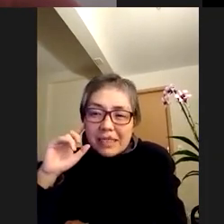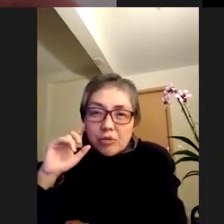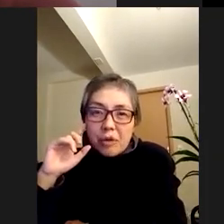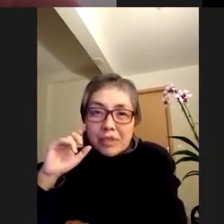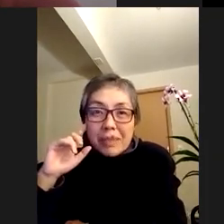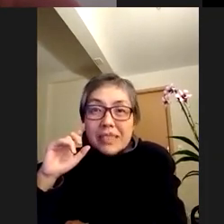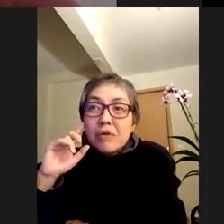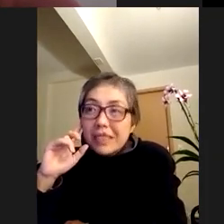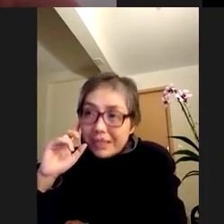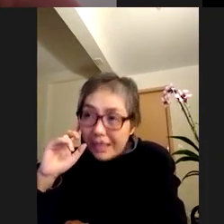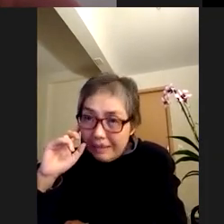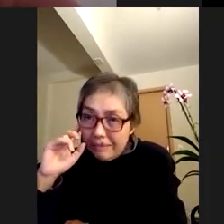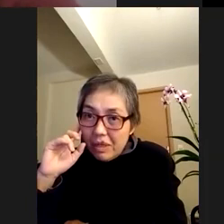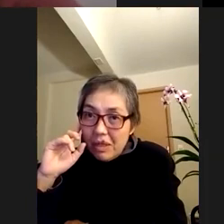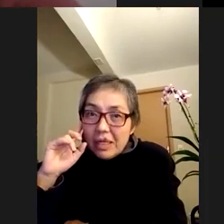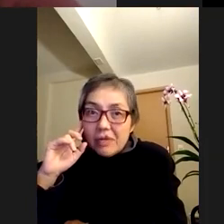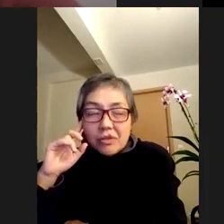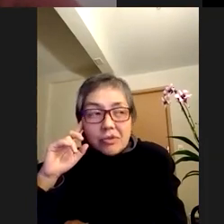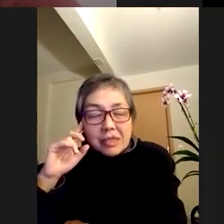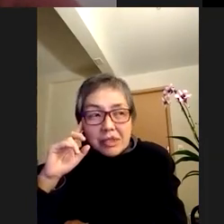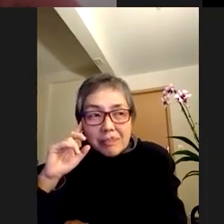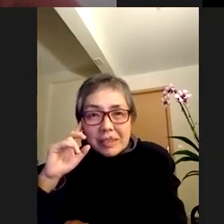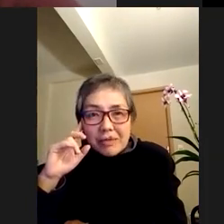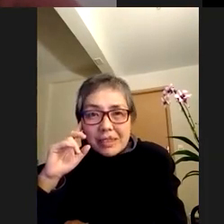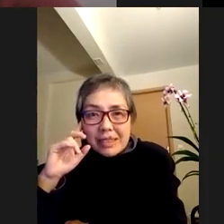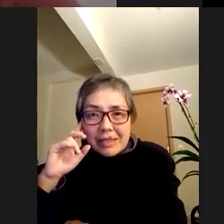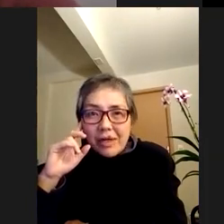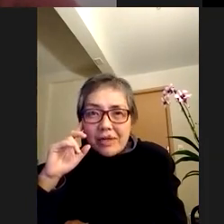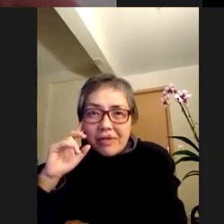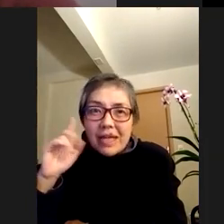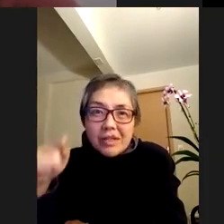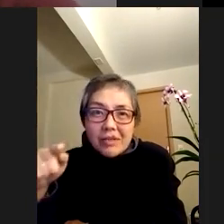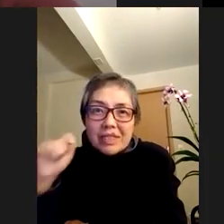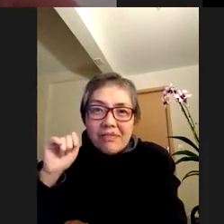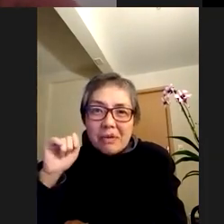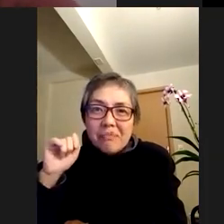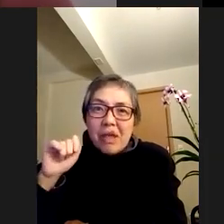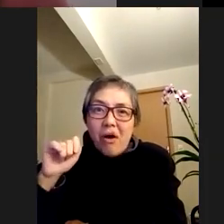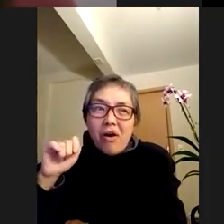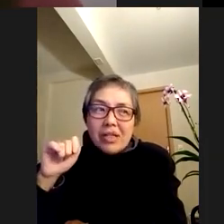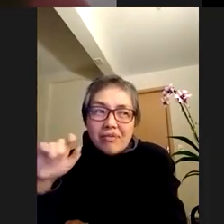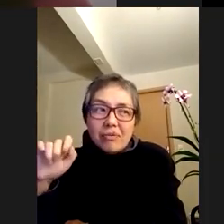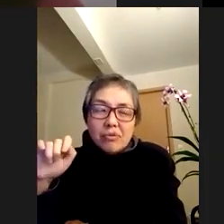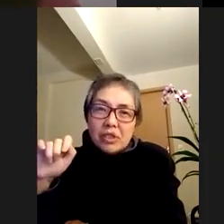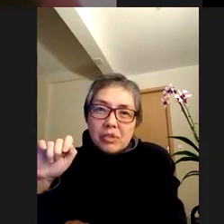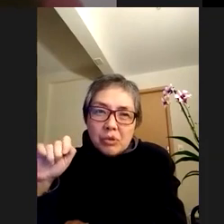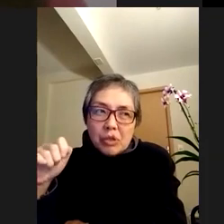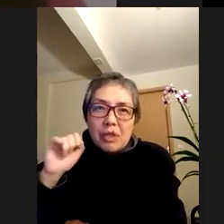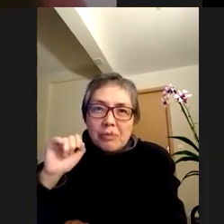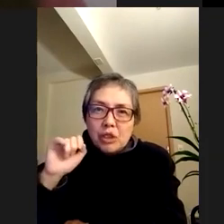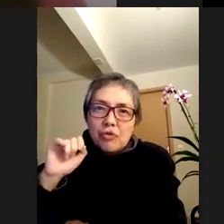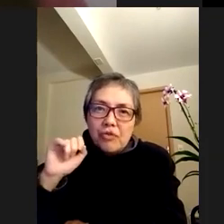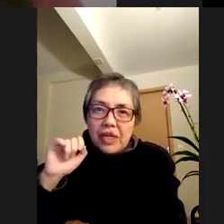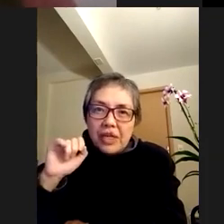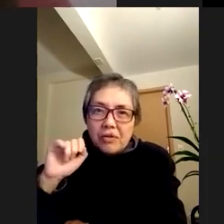transformar isso numa coisa pasteurizada. O que eu digo com essa coisa pasteurizada? Olha, aquilo que você falou, olha, vamos diminuir o